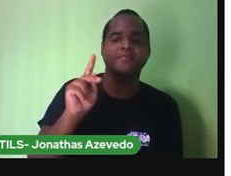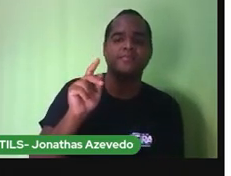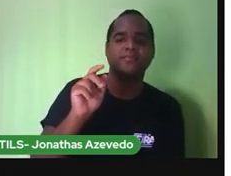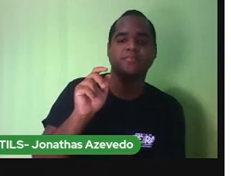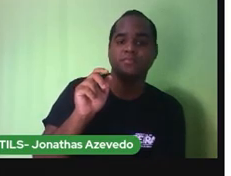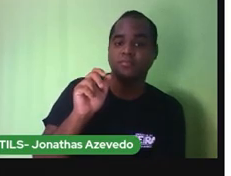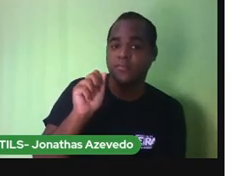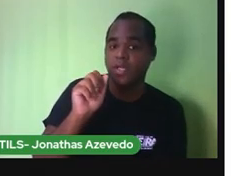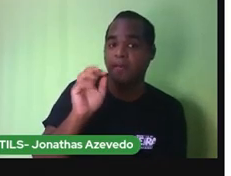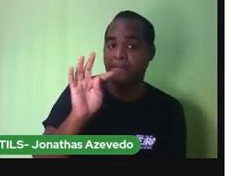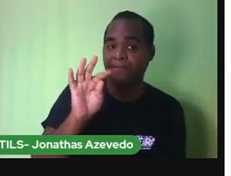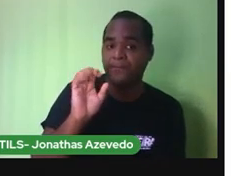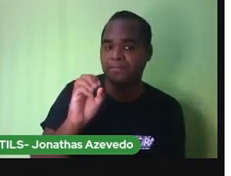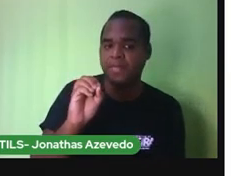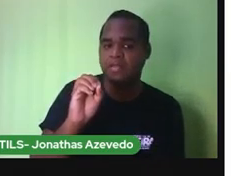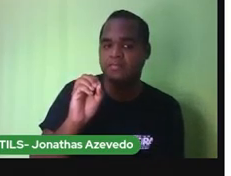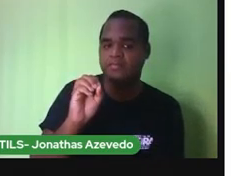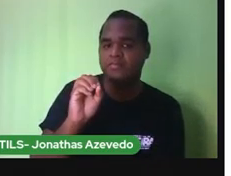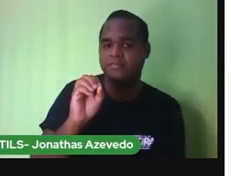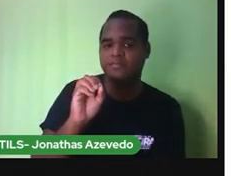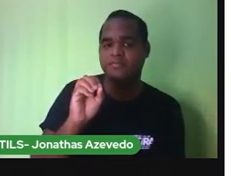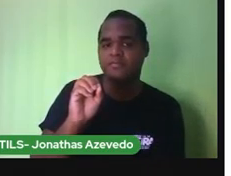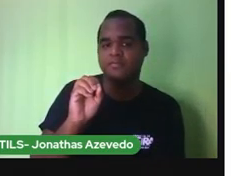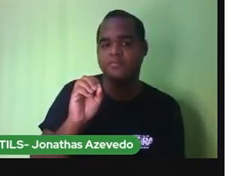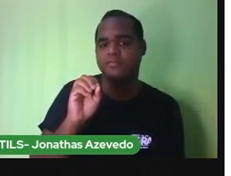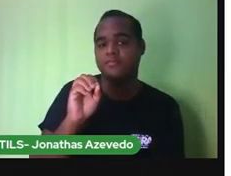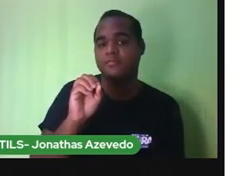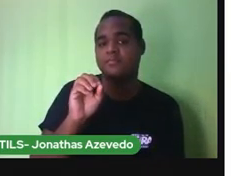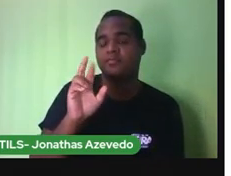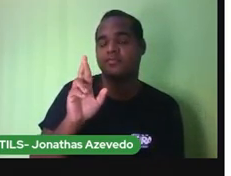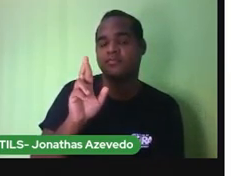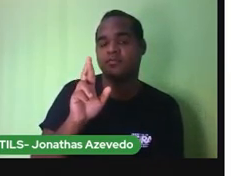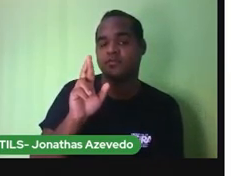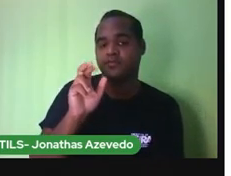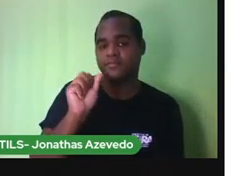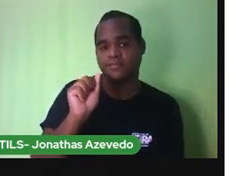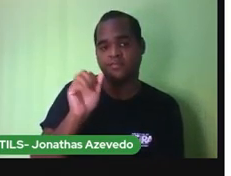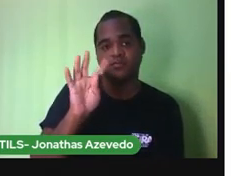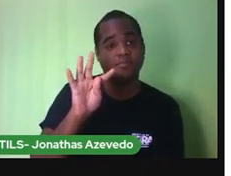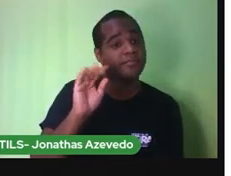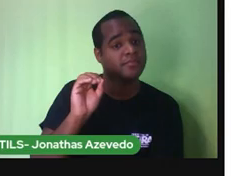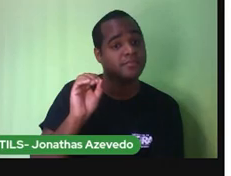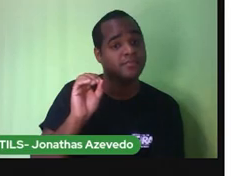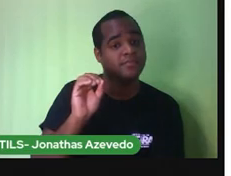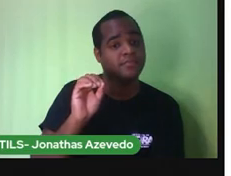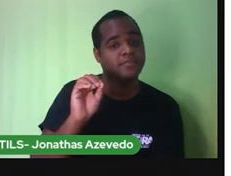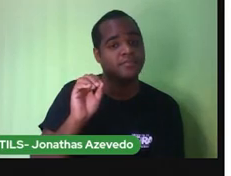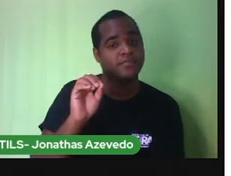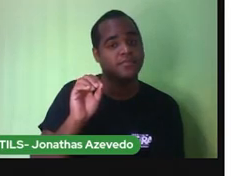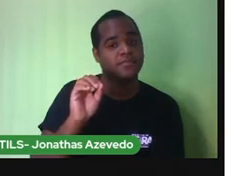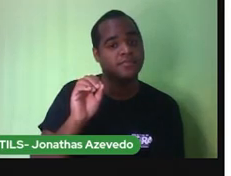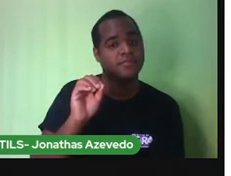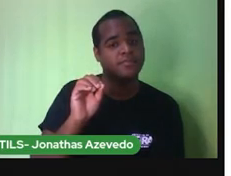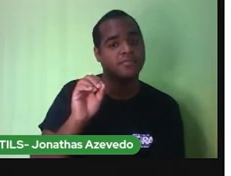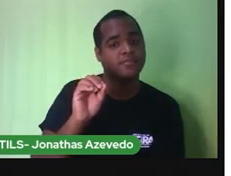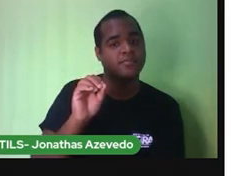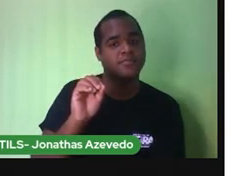qual foi a palavra que a prova formou agora rapaz Vamos mudar de